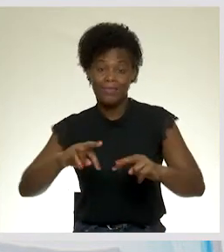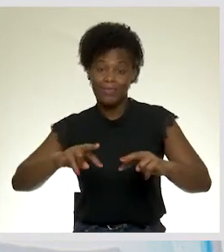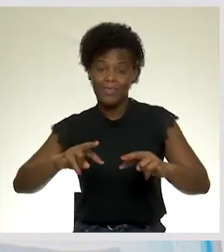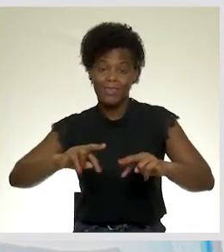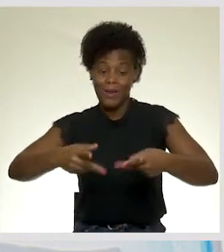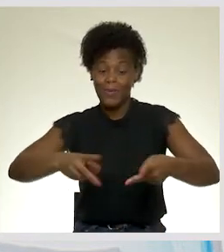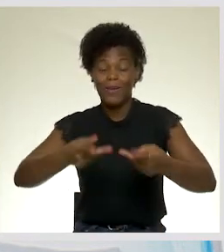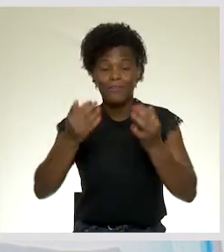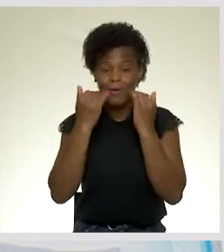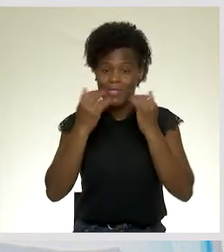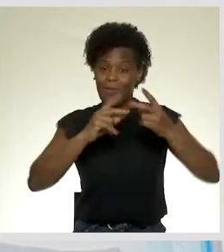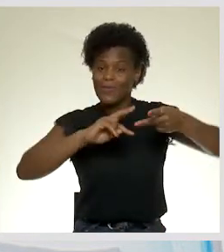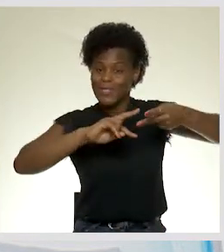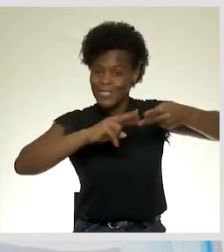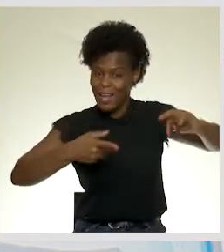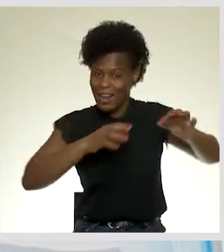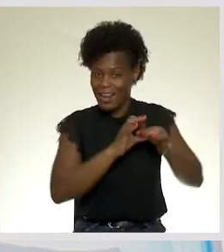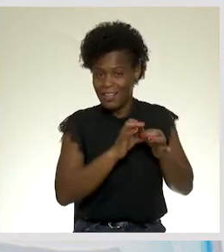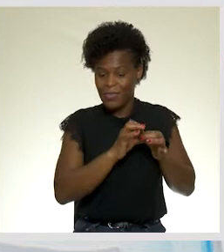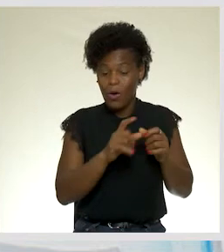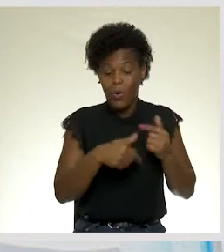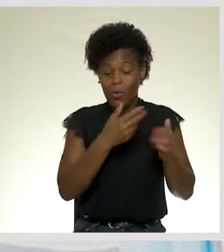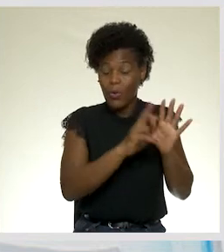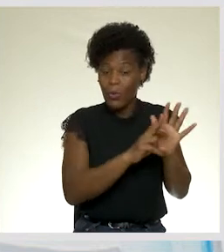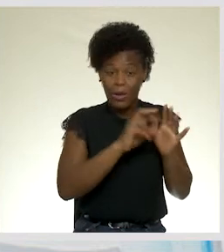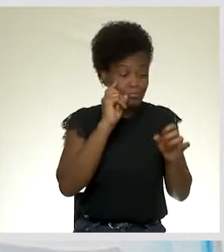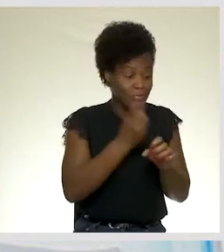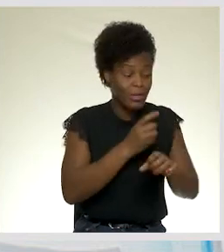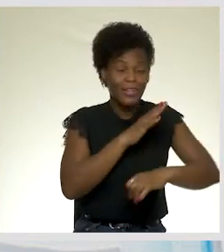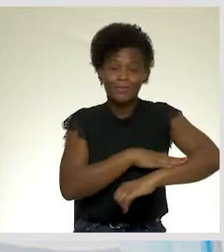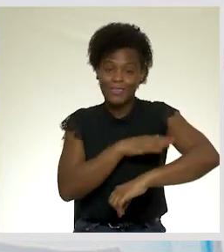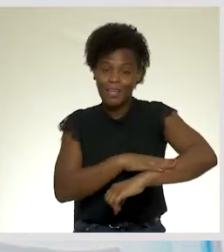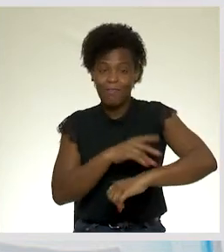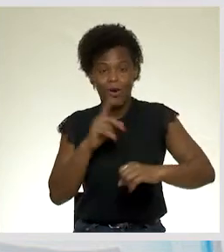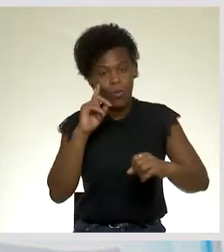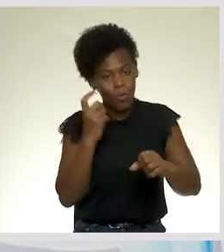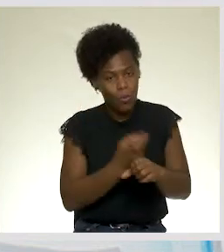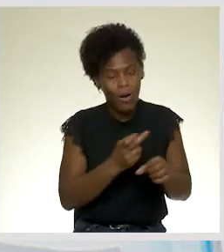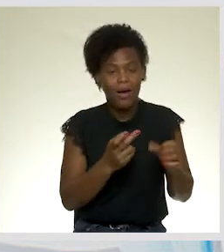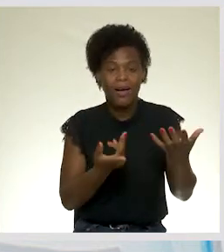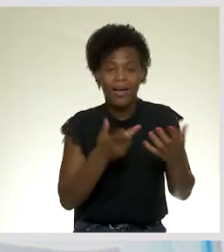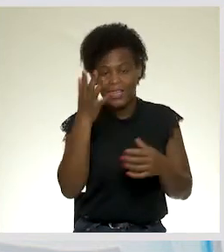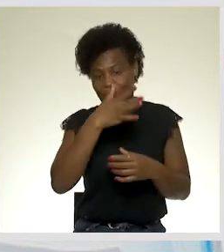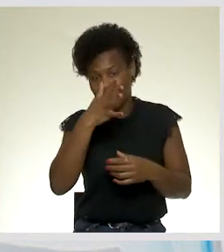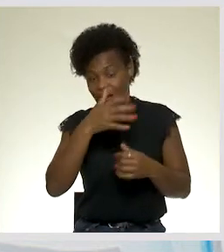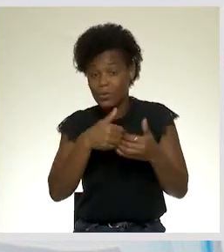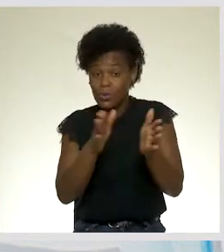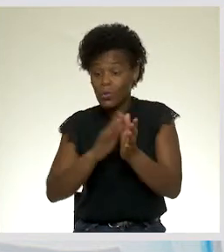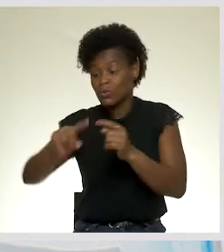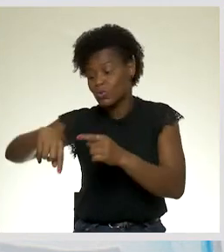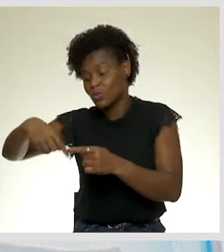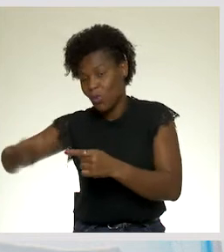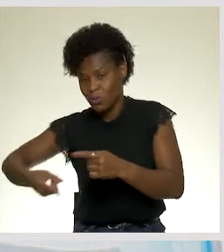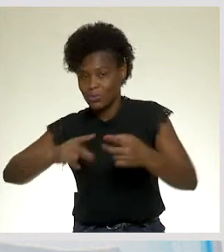temos agora genes reguladores, que são genes responsáveis pela regulação de atividade de todos os outros